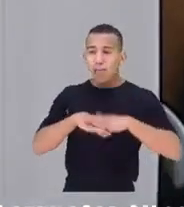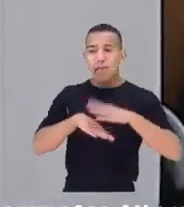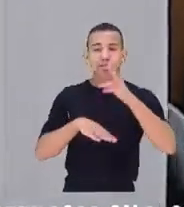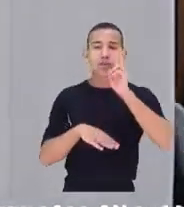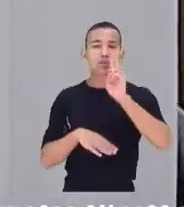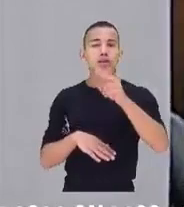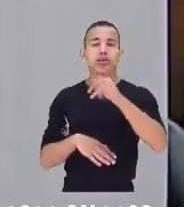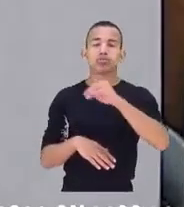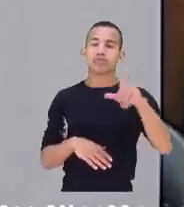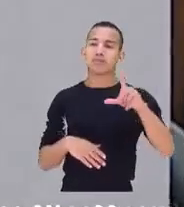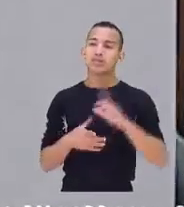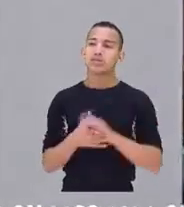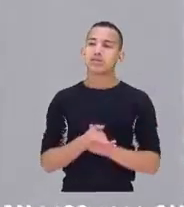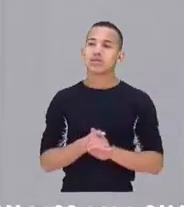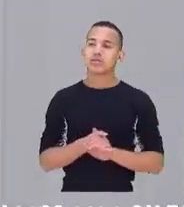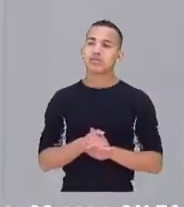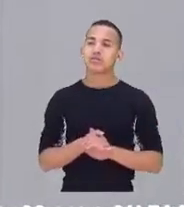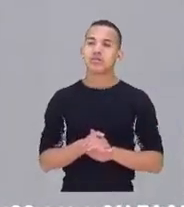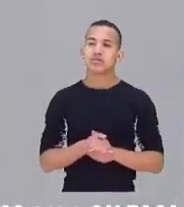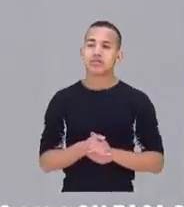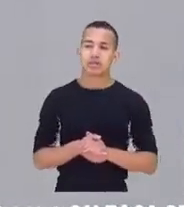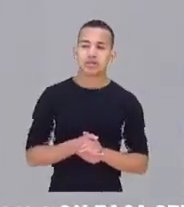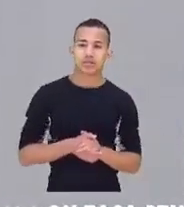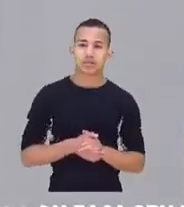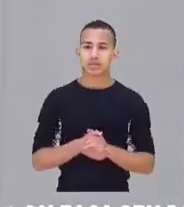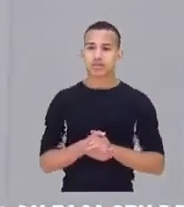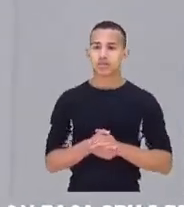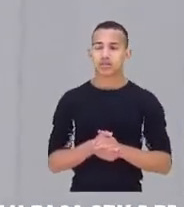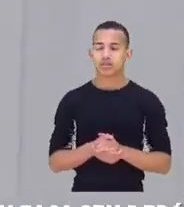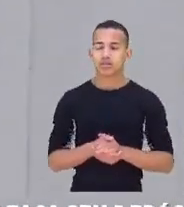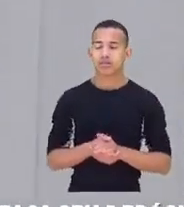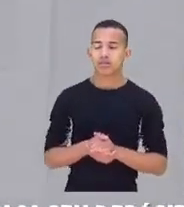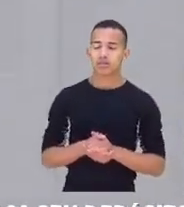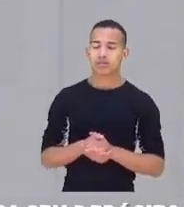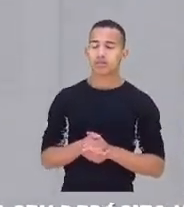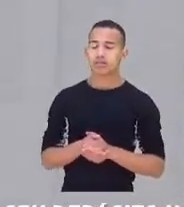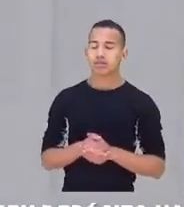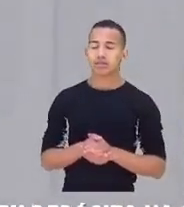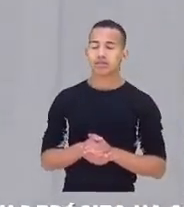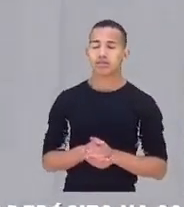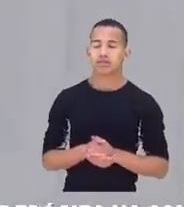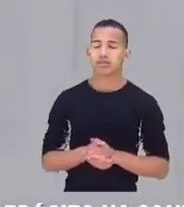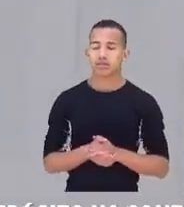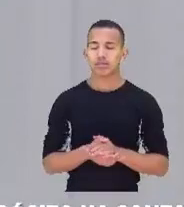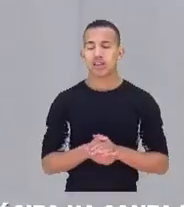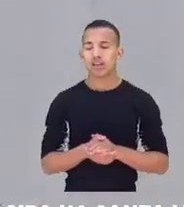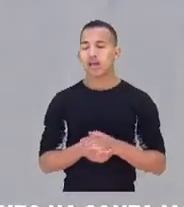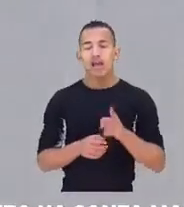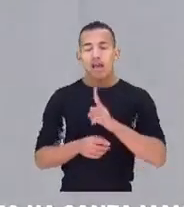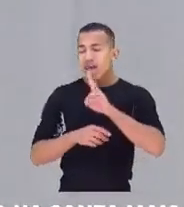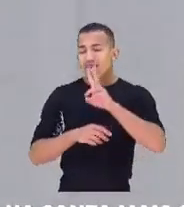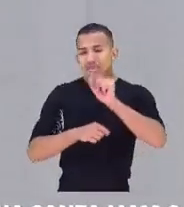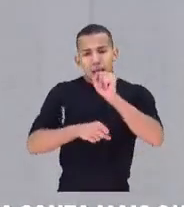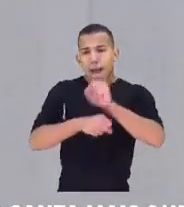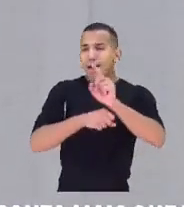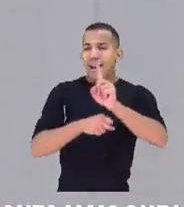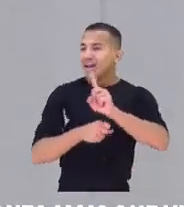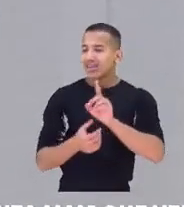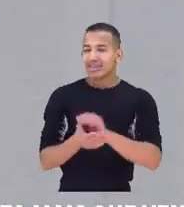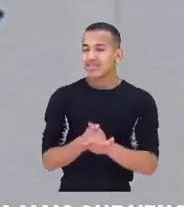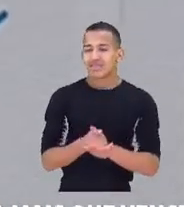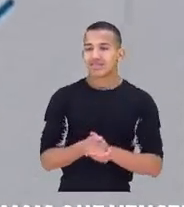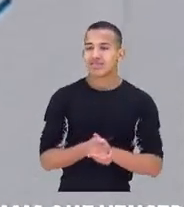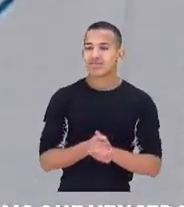Foi. Em um mês eu ganhei, eu não paro de ganhar e meu dízimo não para de aumentar. E não vai parar, se você viu o almoço, não vai parar. Uhum,